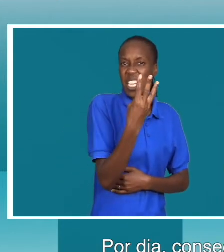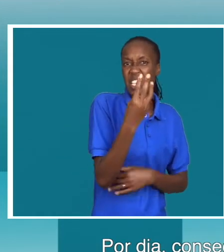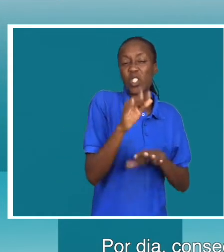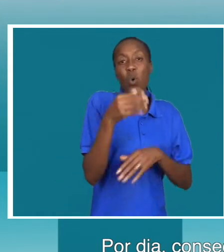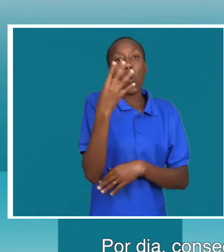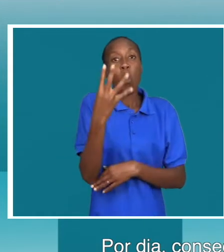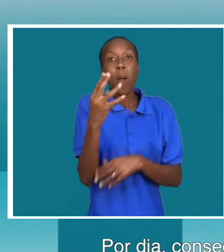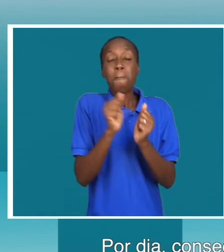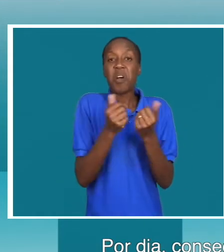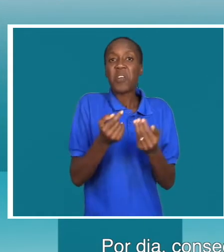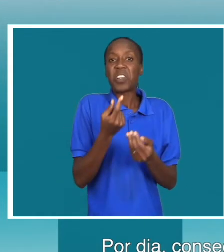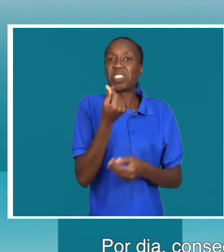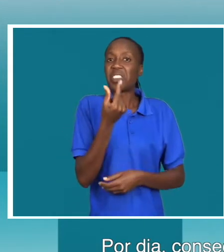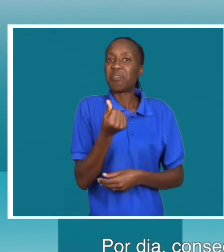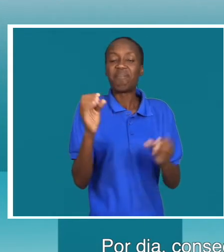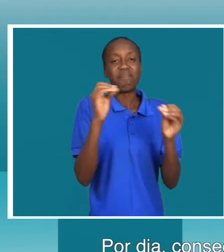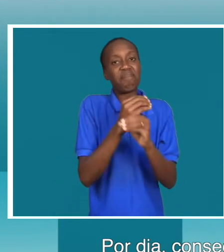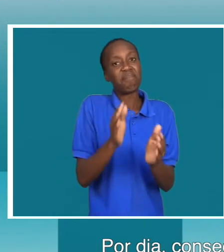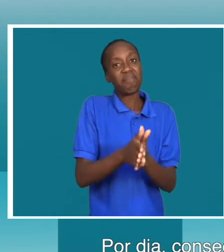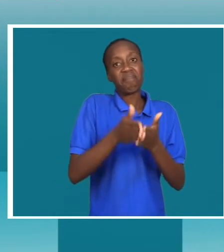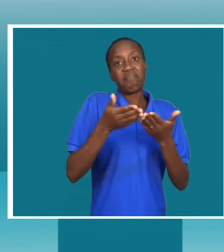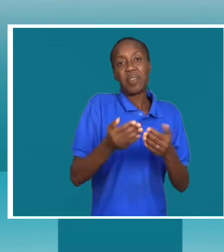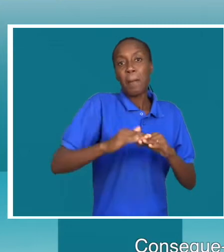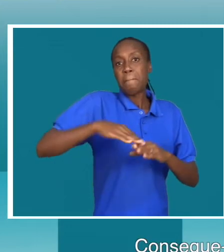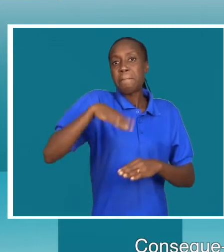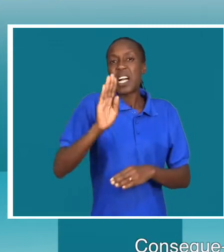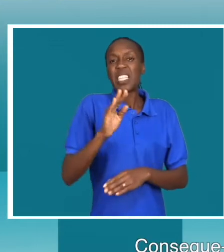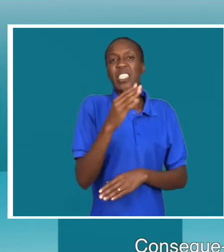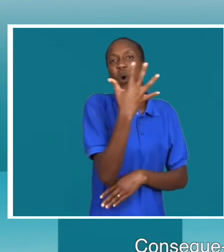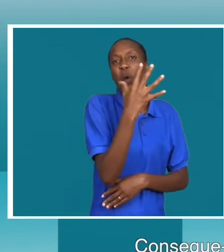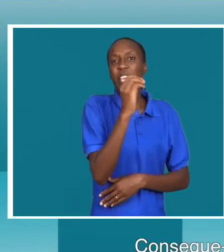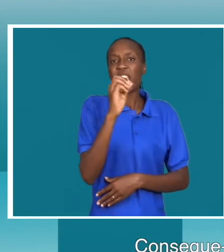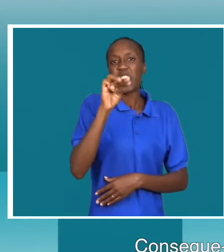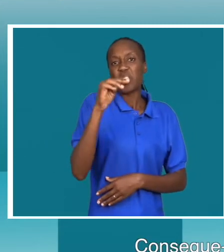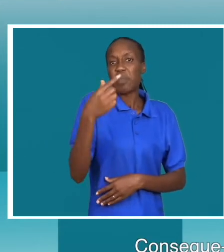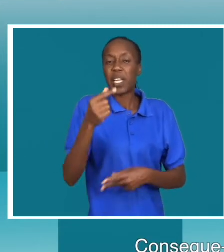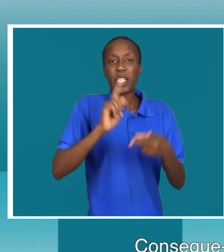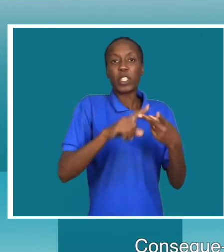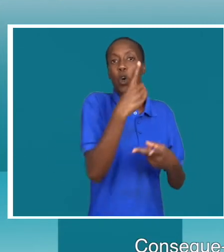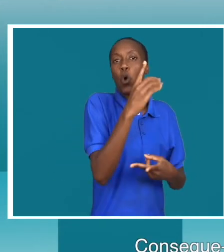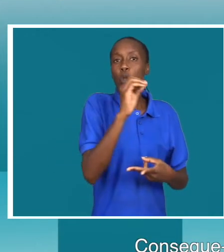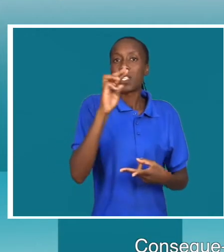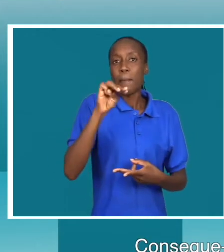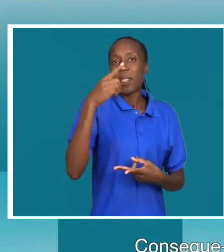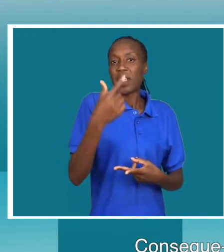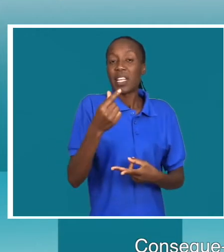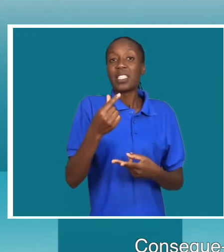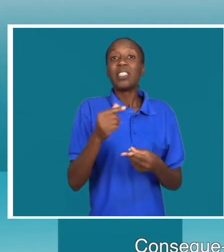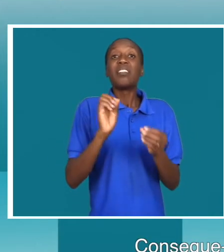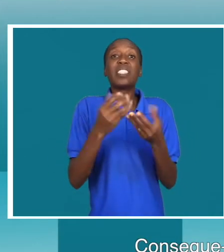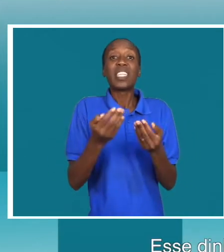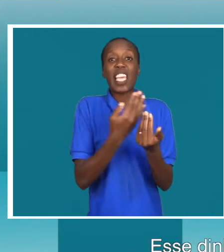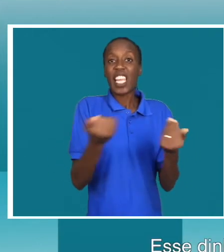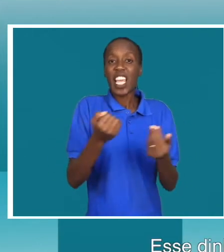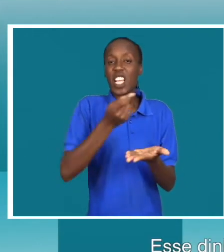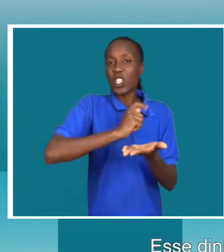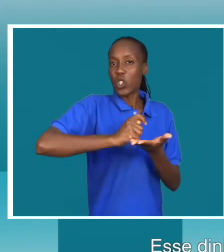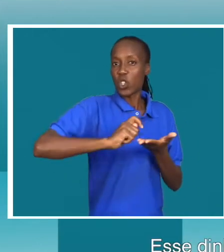três, quatro, né? Mas agora esse dinheiro nem não apanha. Cada vez sai com 500 meticais, com 100 meticais. Então, tem criança que estuda,